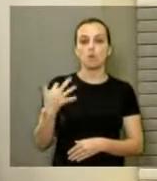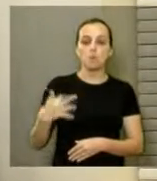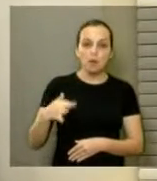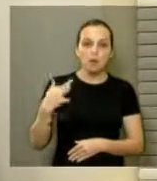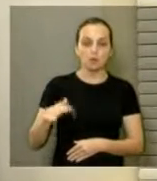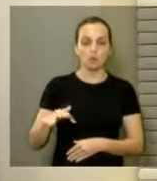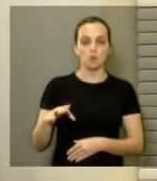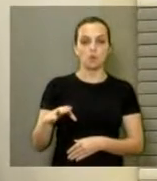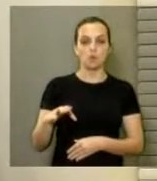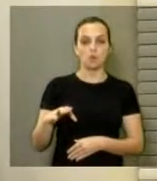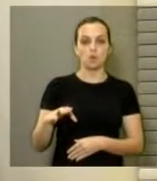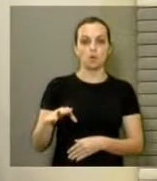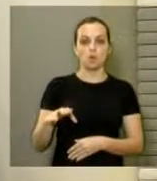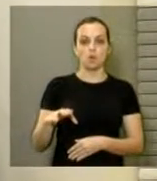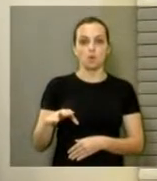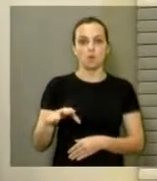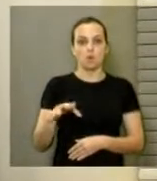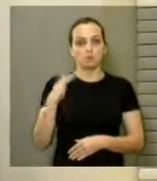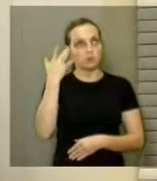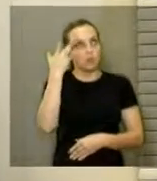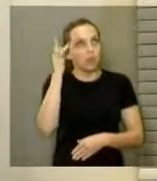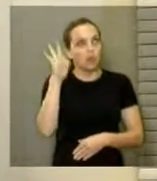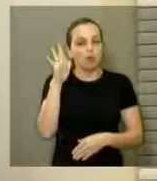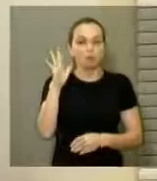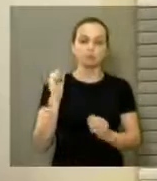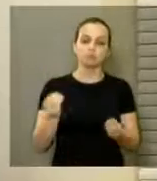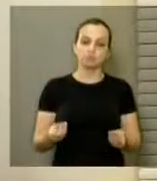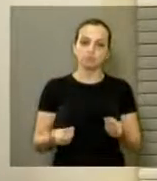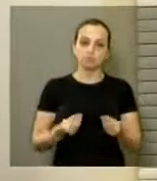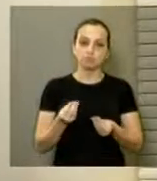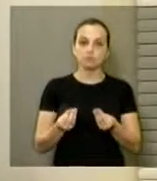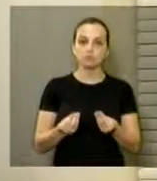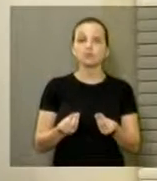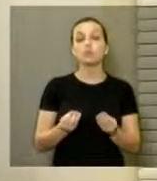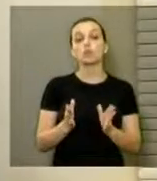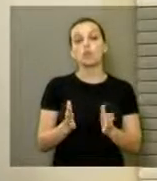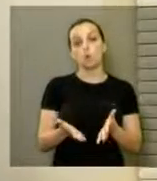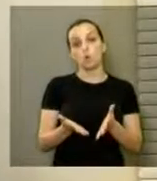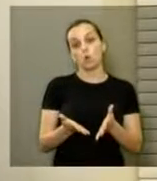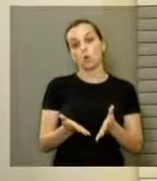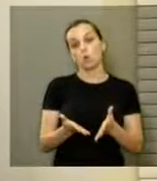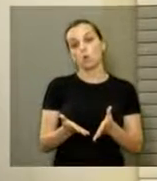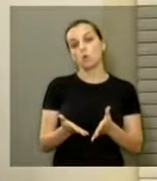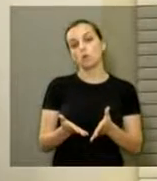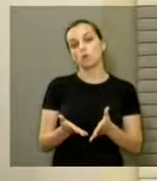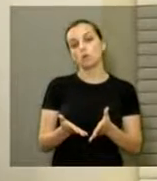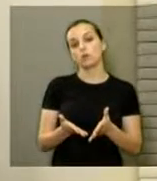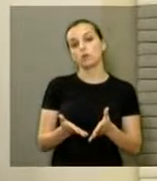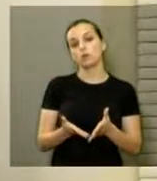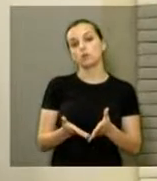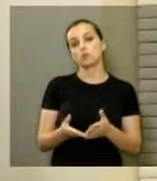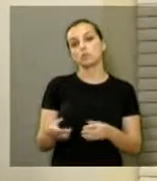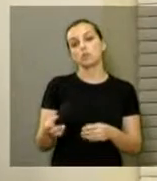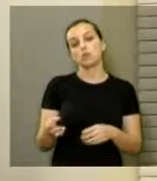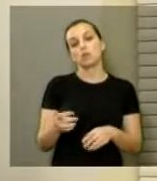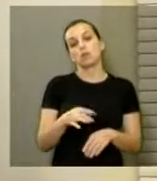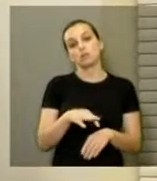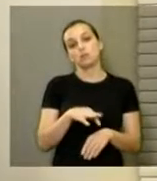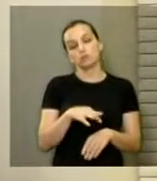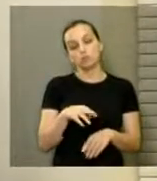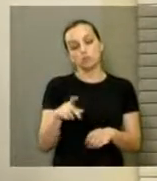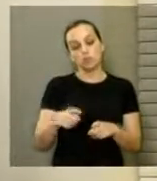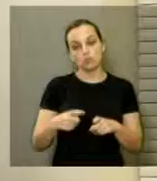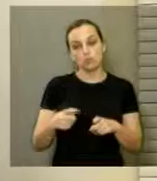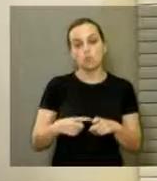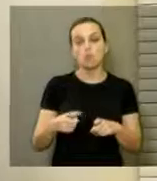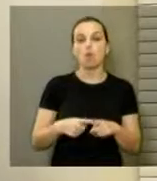a esclarecer, não é RIM, mas hoje ela está, inclusive, passando por médicos, tá?